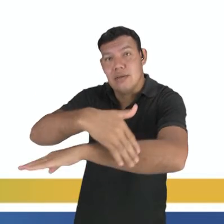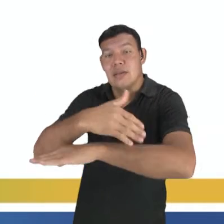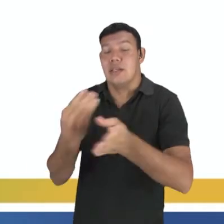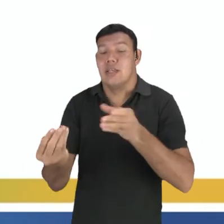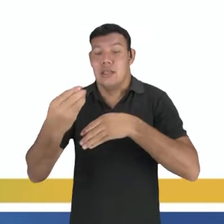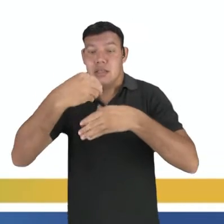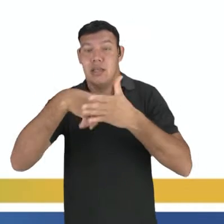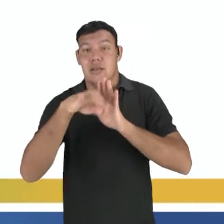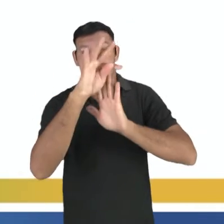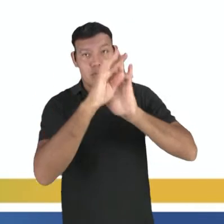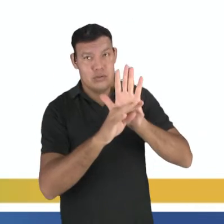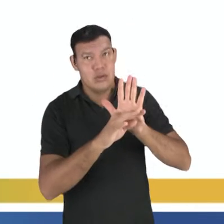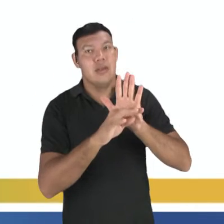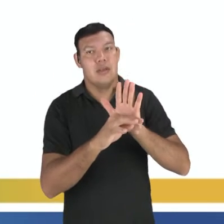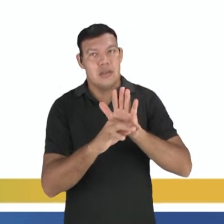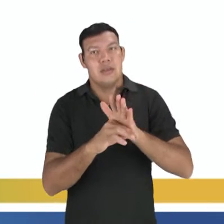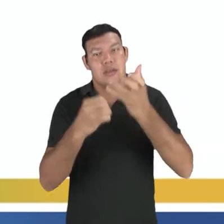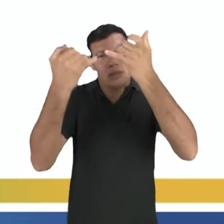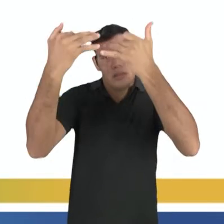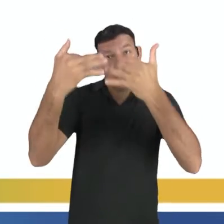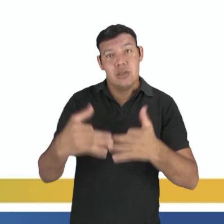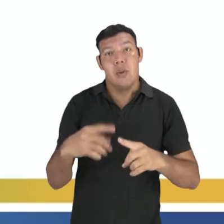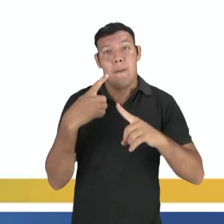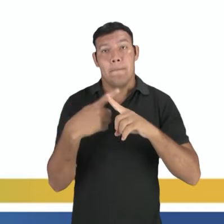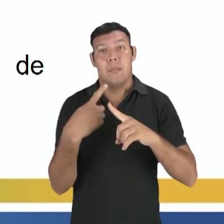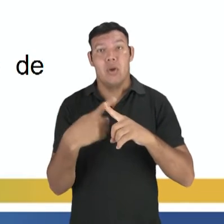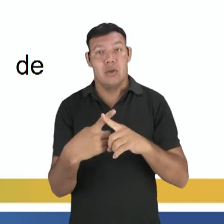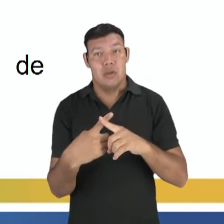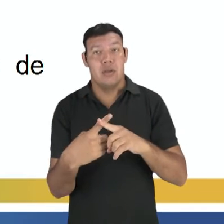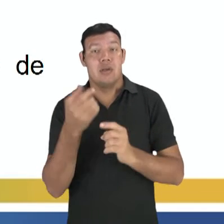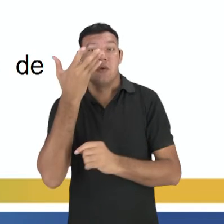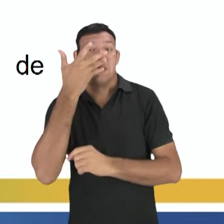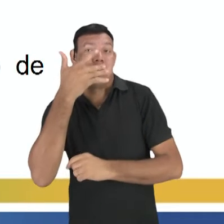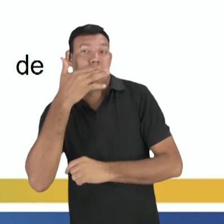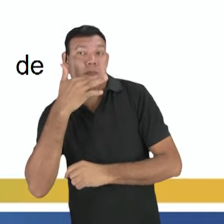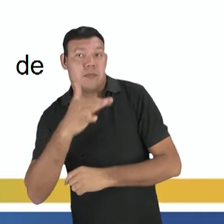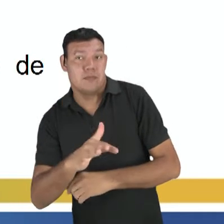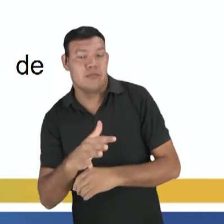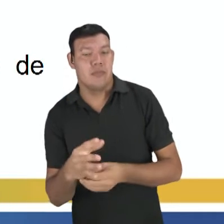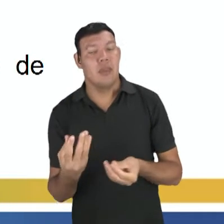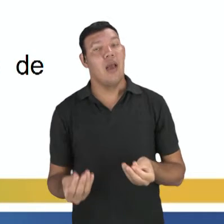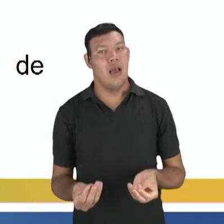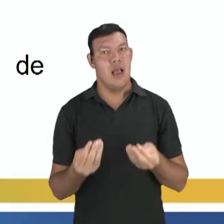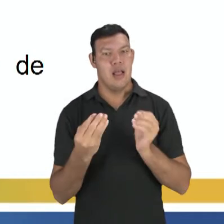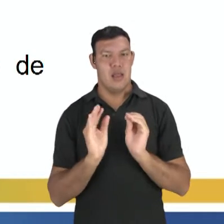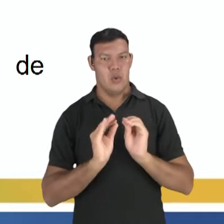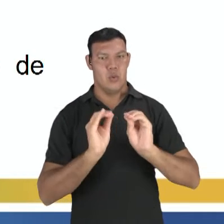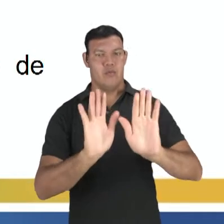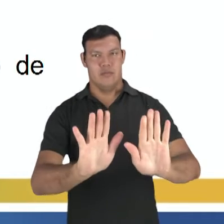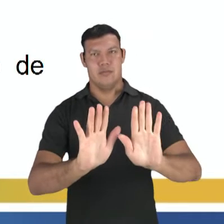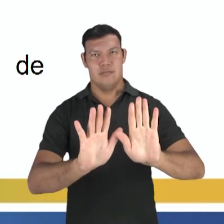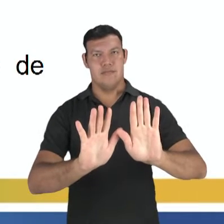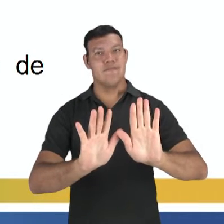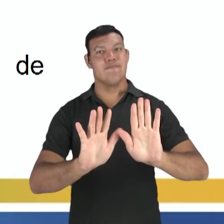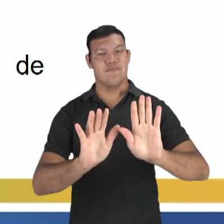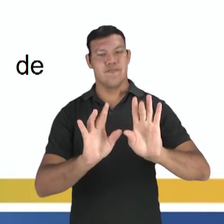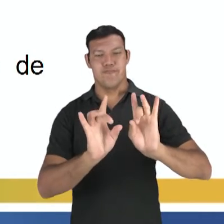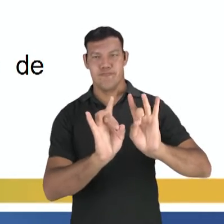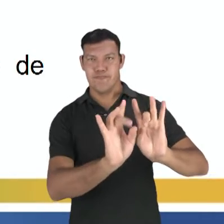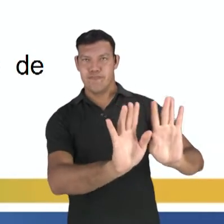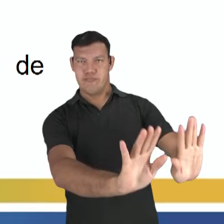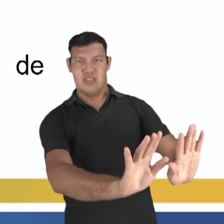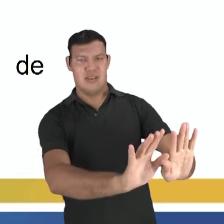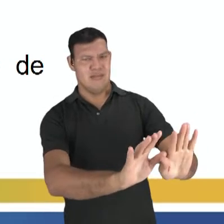vai fazer essa menção, que vai dizer o quê? Que os meninos, eles foram colocados lá. Eles